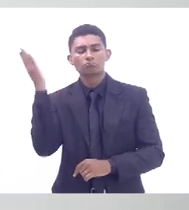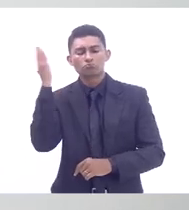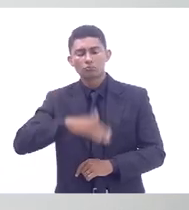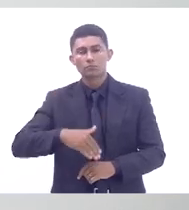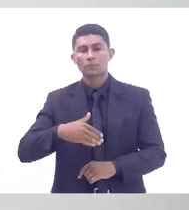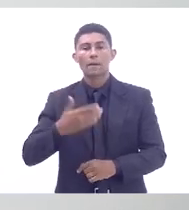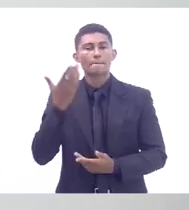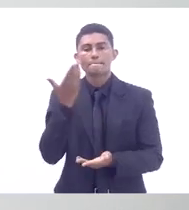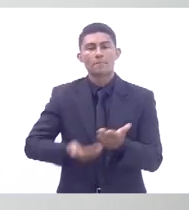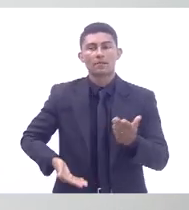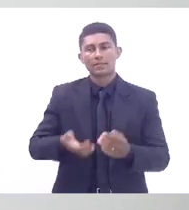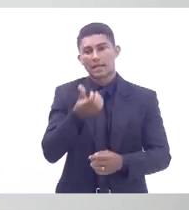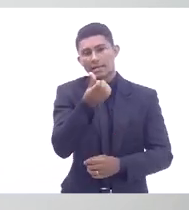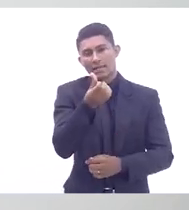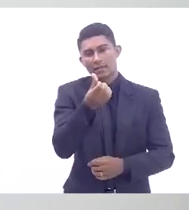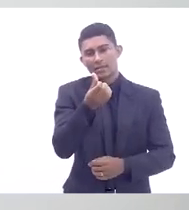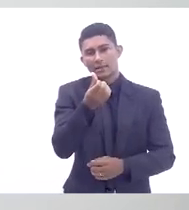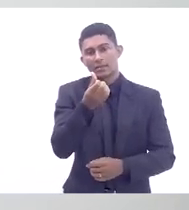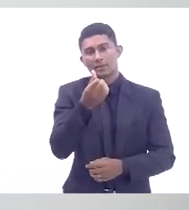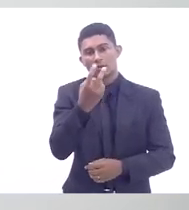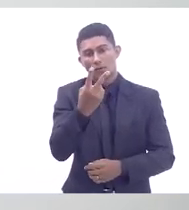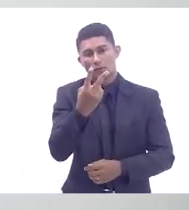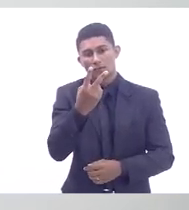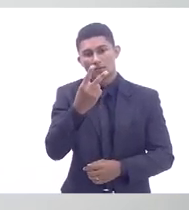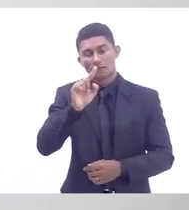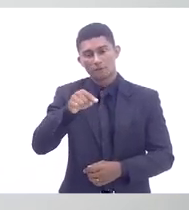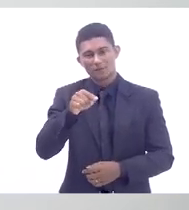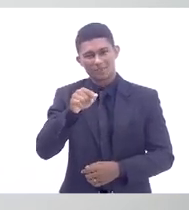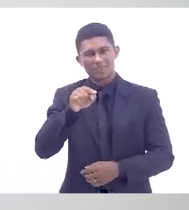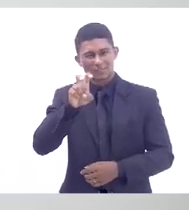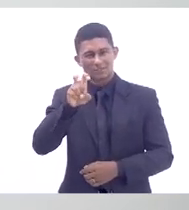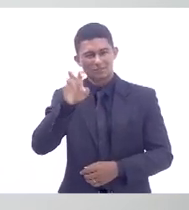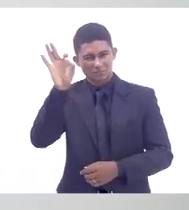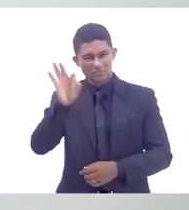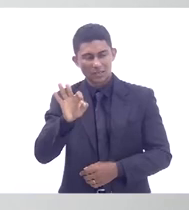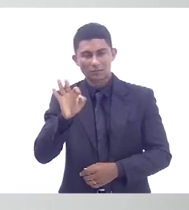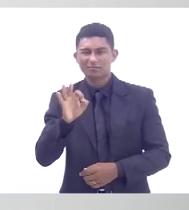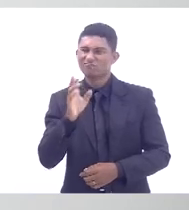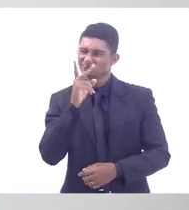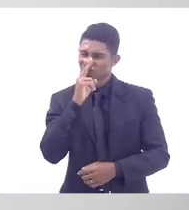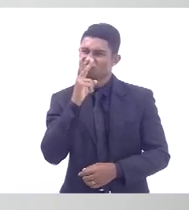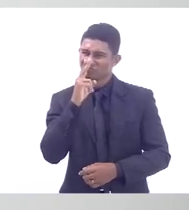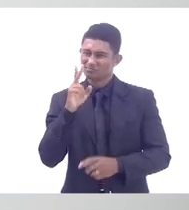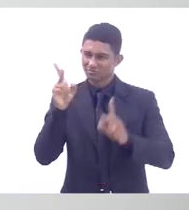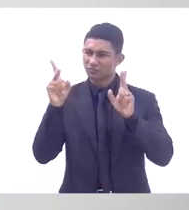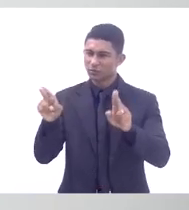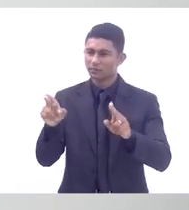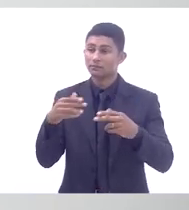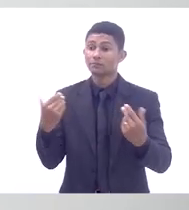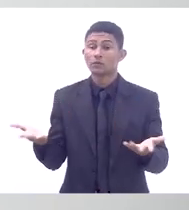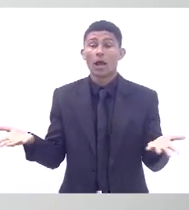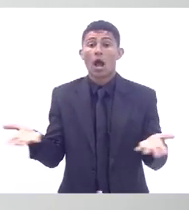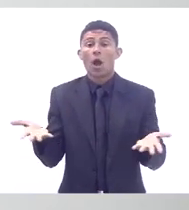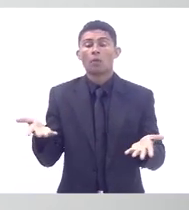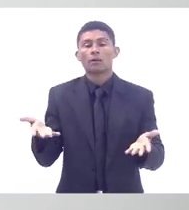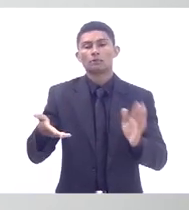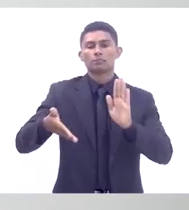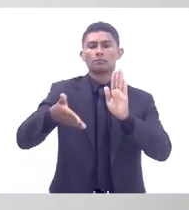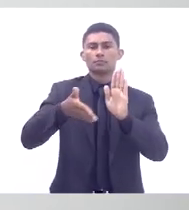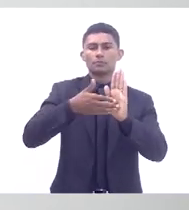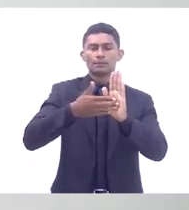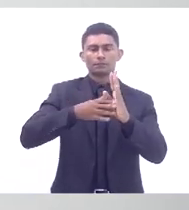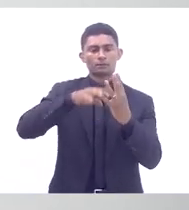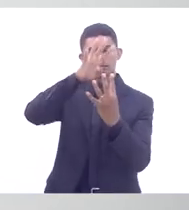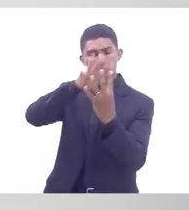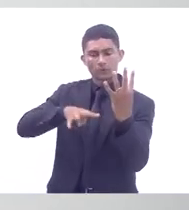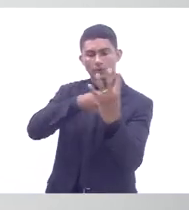62,50 e dois por cento seja muito semelhante a tabela proposta e que está em tramitação ela